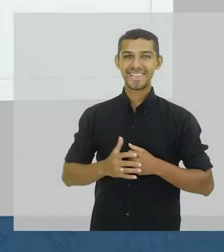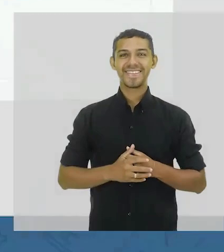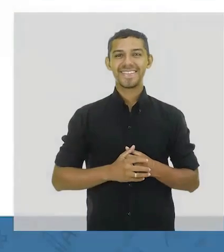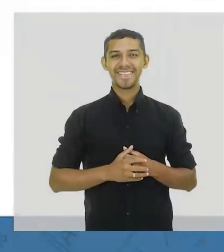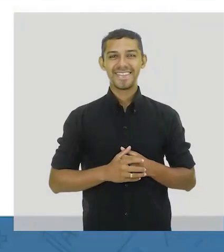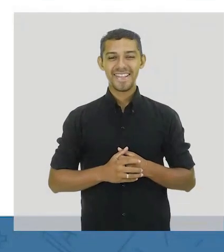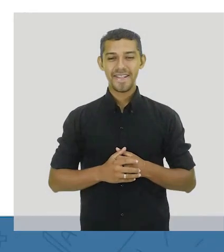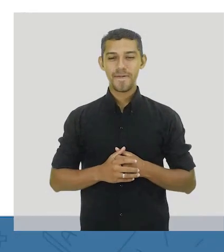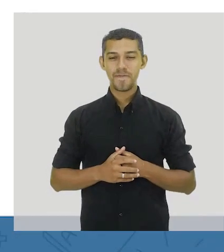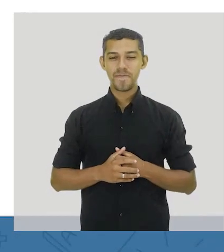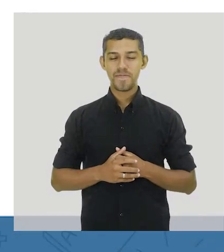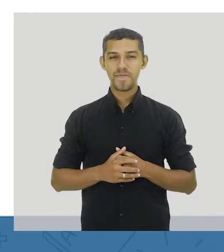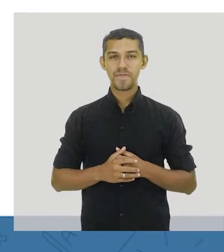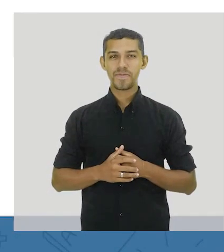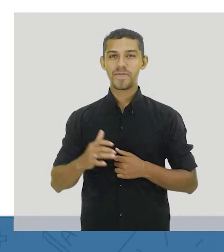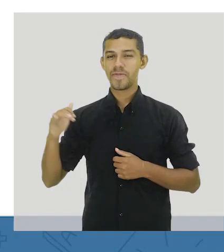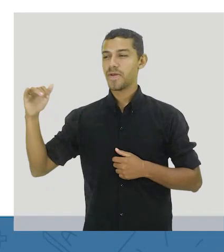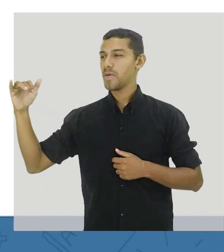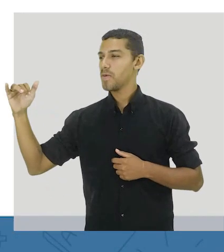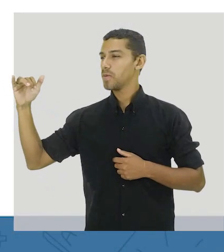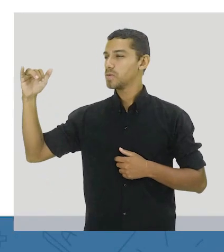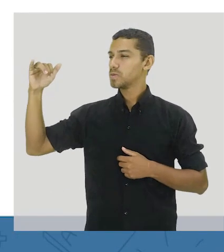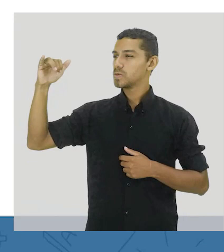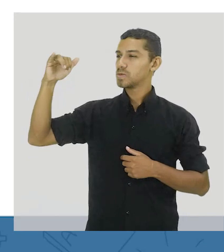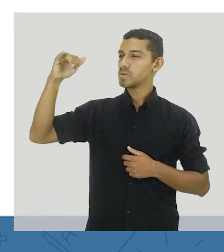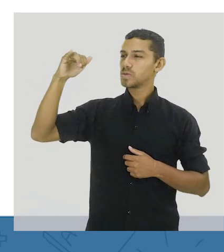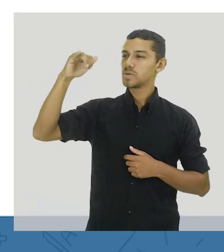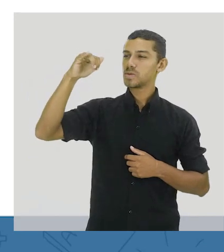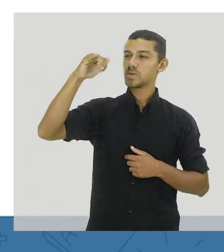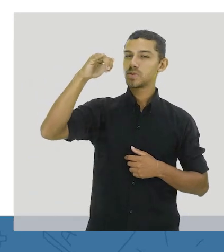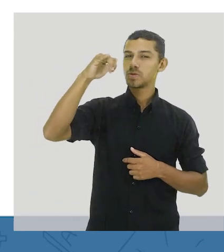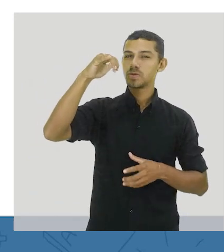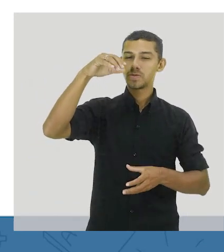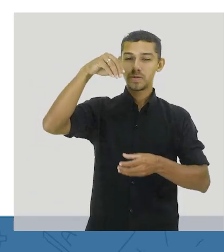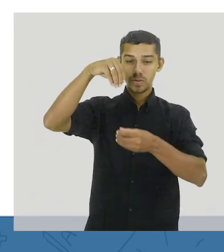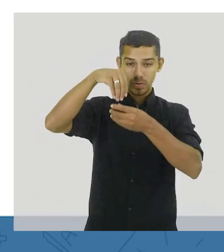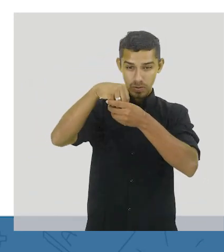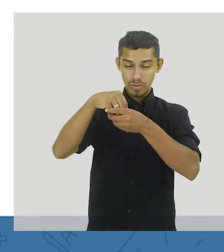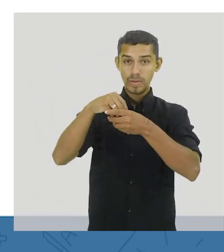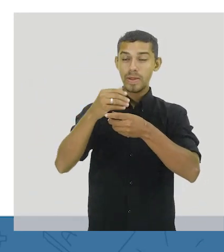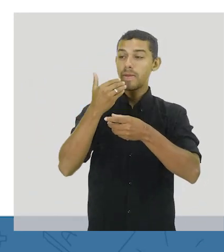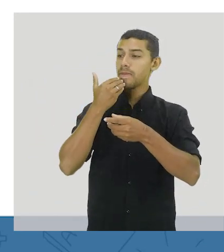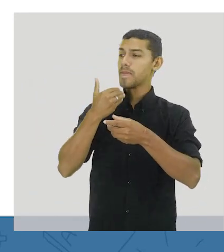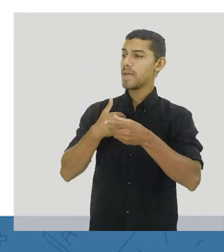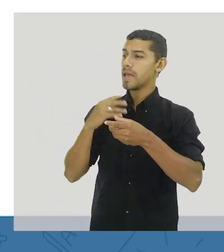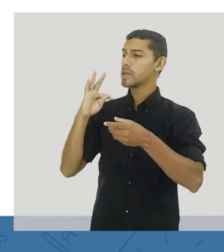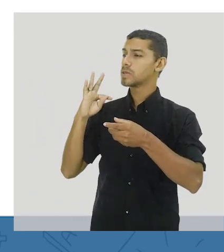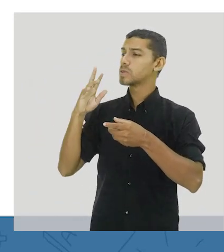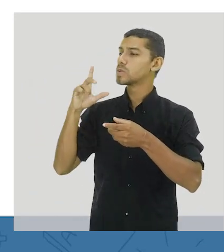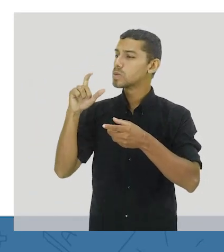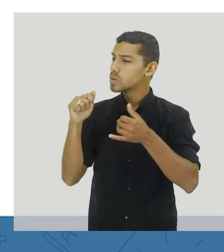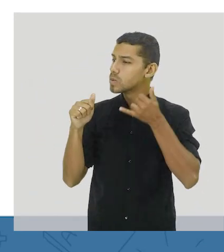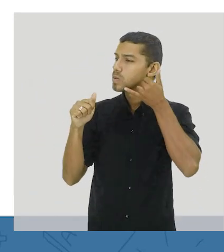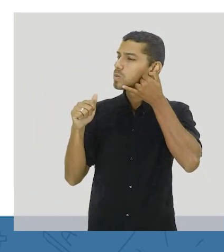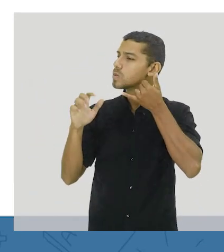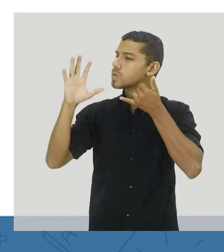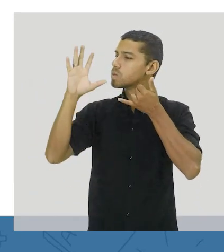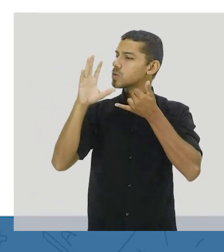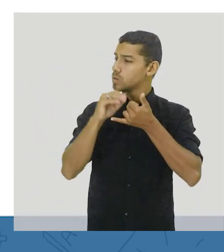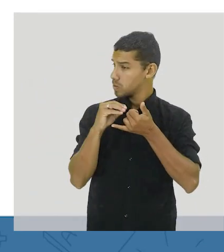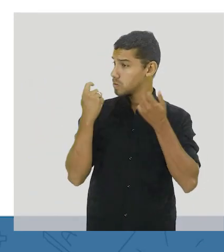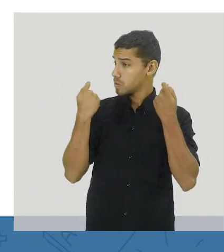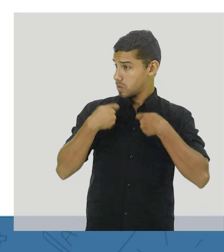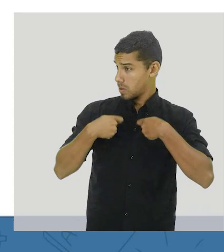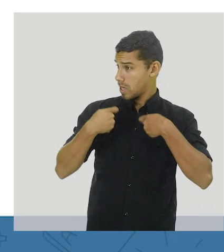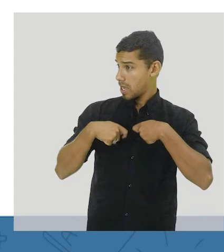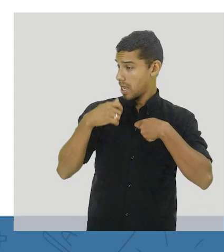em viagens de avião, é solicitado aos passageiros o desligamento de todos os aparelhos cujo funcionamento